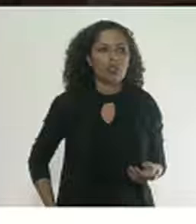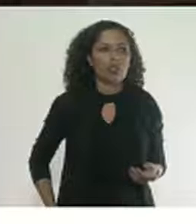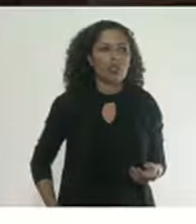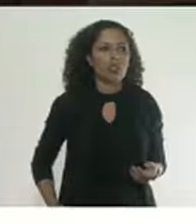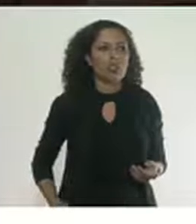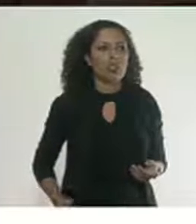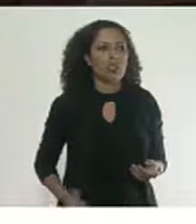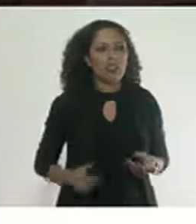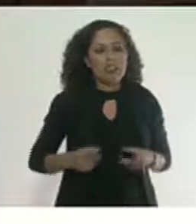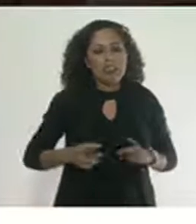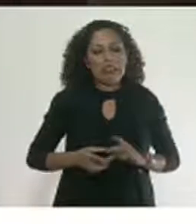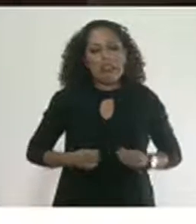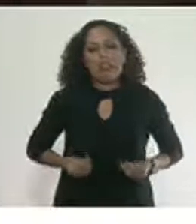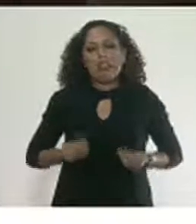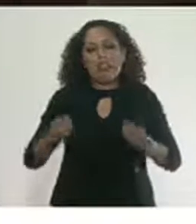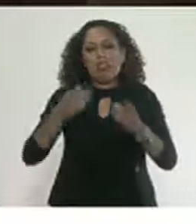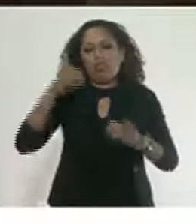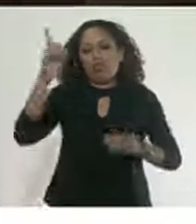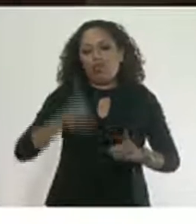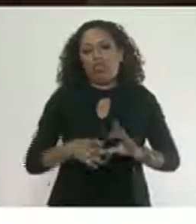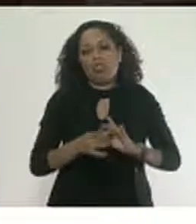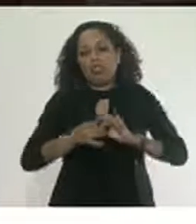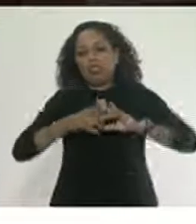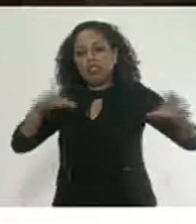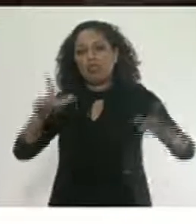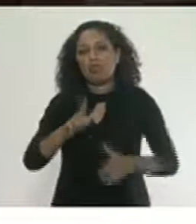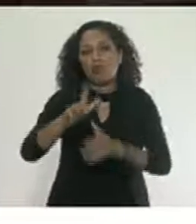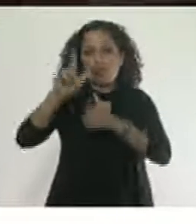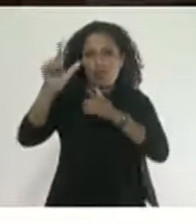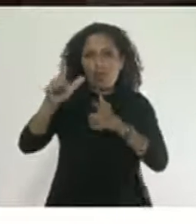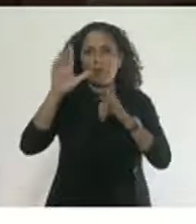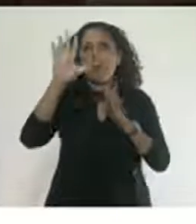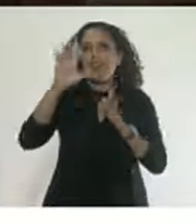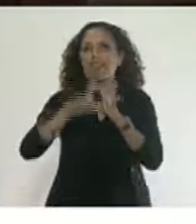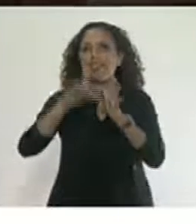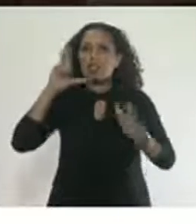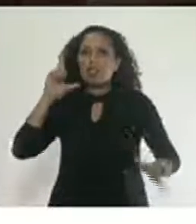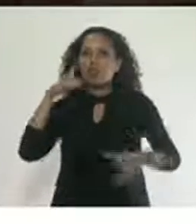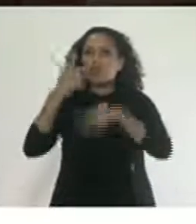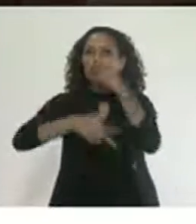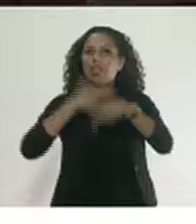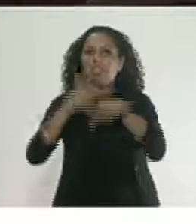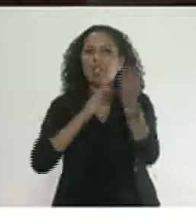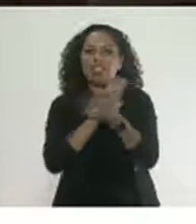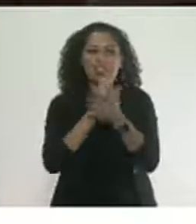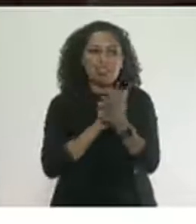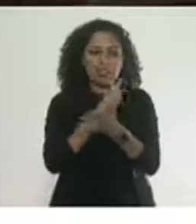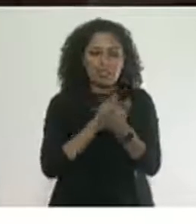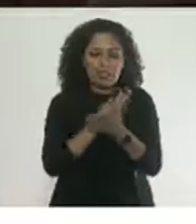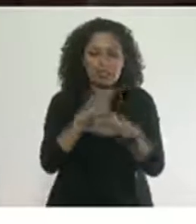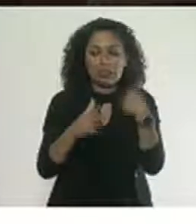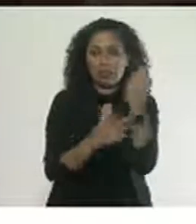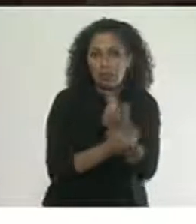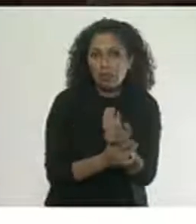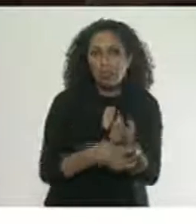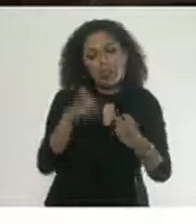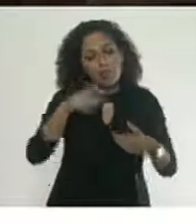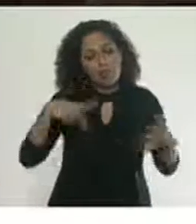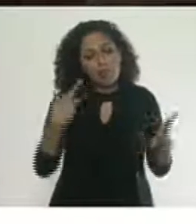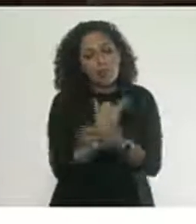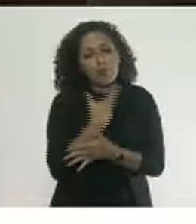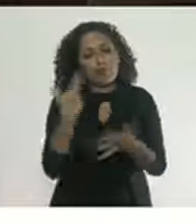o acesso de armas sem antes fortalecer o nosso sistema público de segurança é uma aposta no caos, na